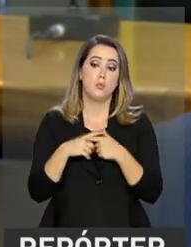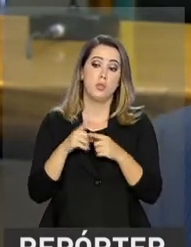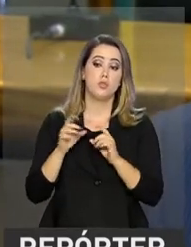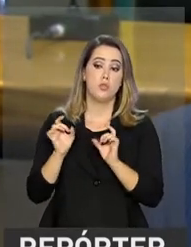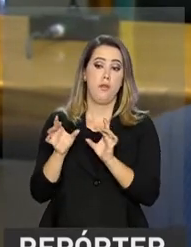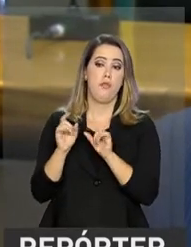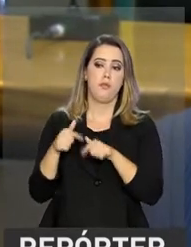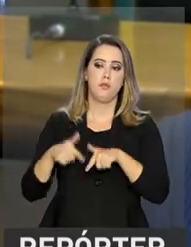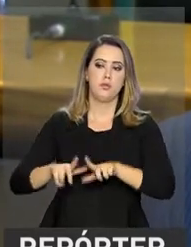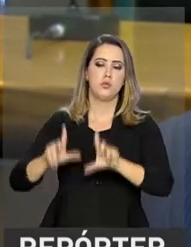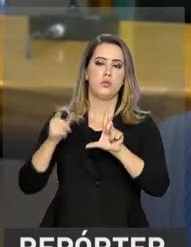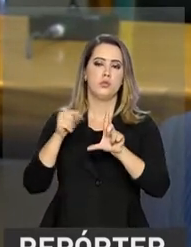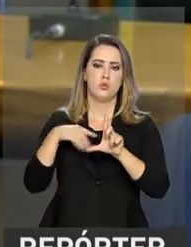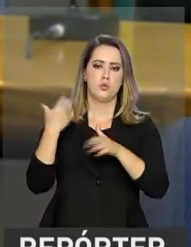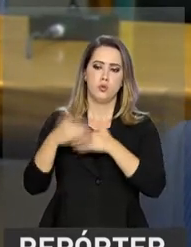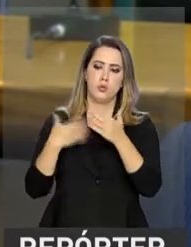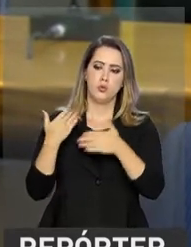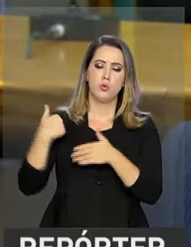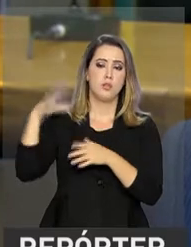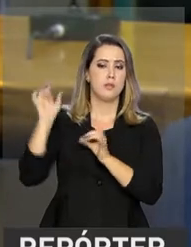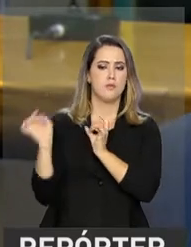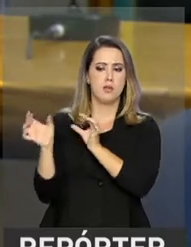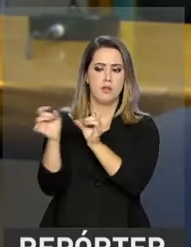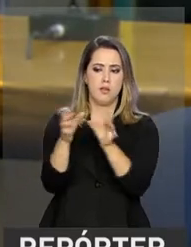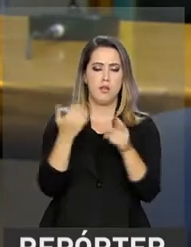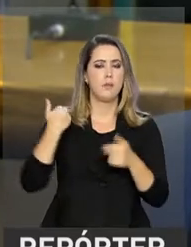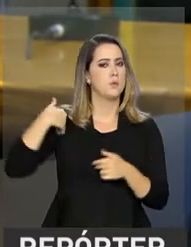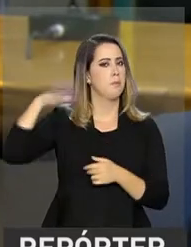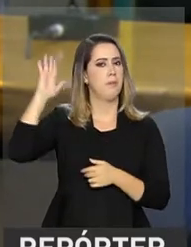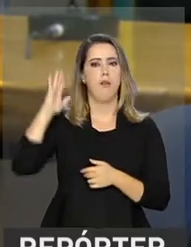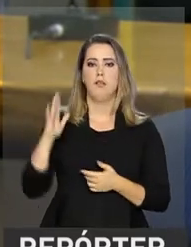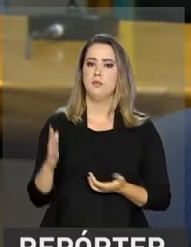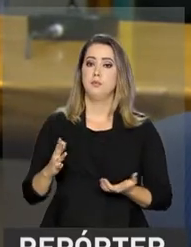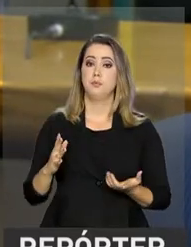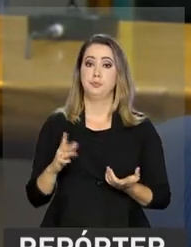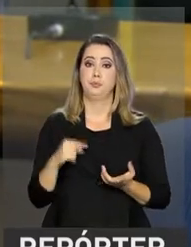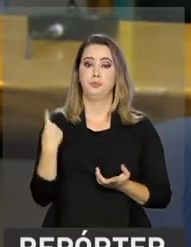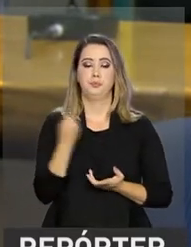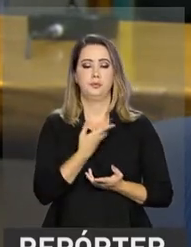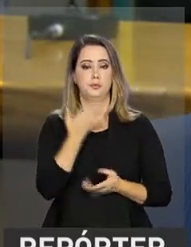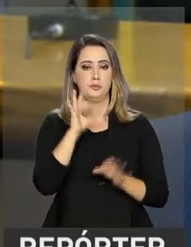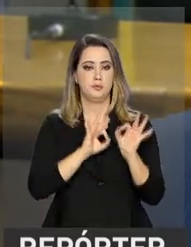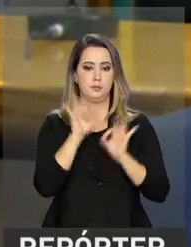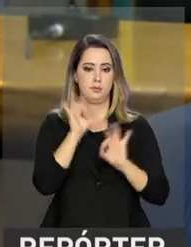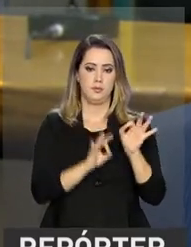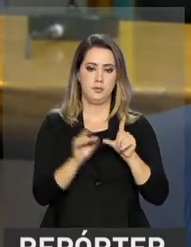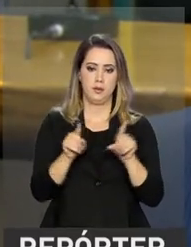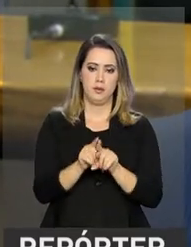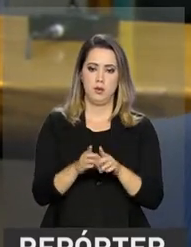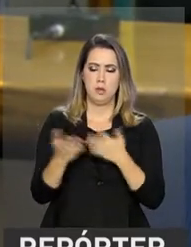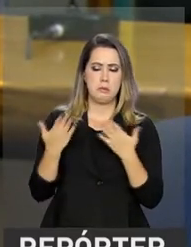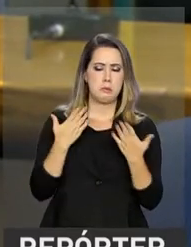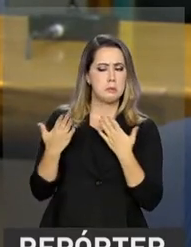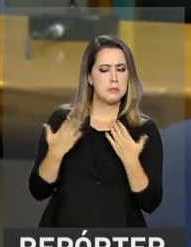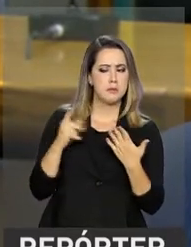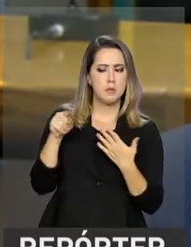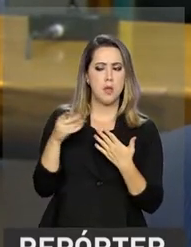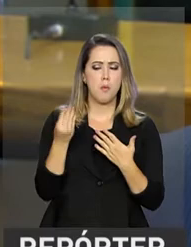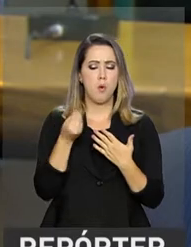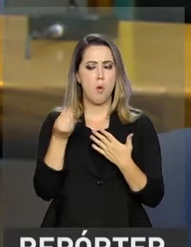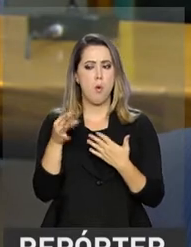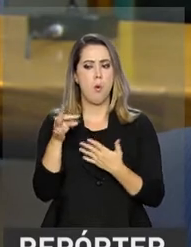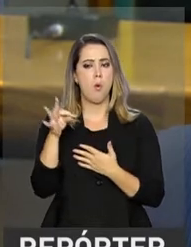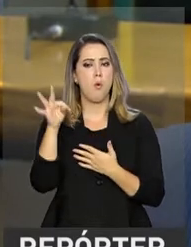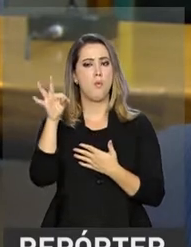ao longo do ano vendemos mais títulos do que o planejado em termos das características da dívida assim como o seu tesouro